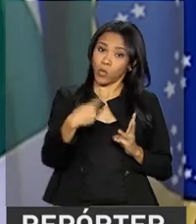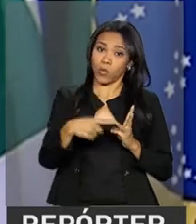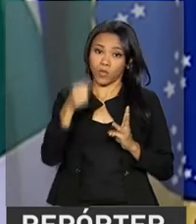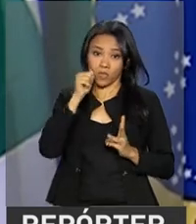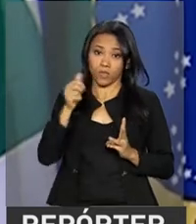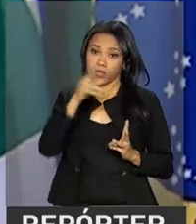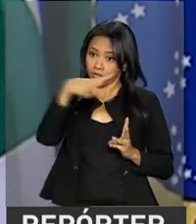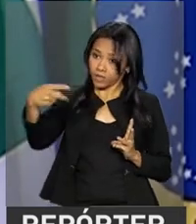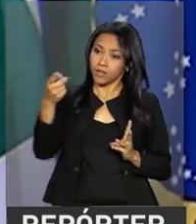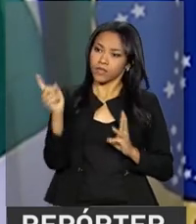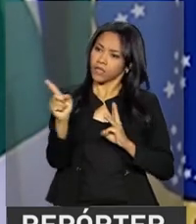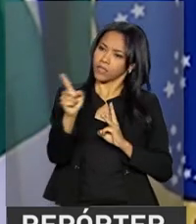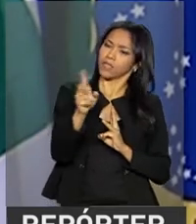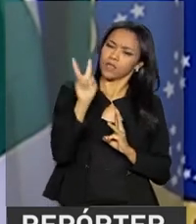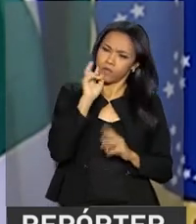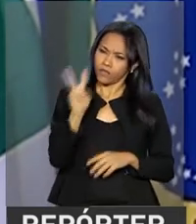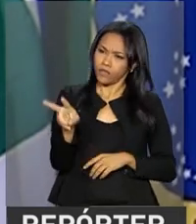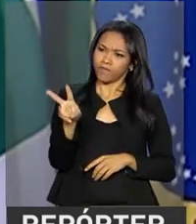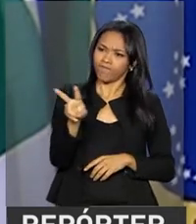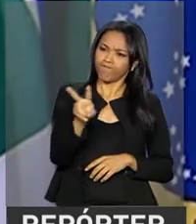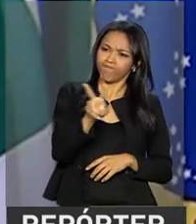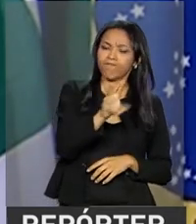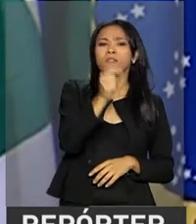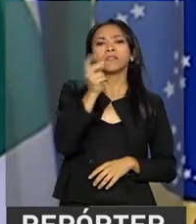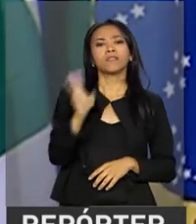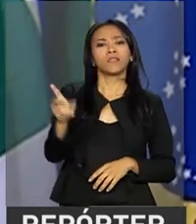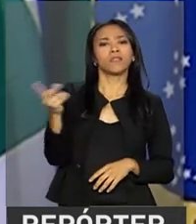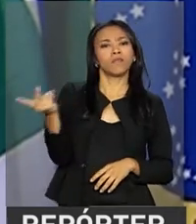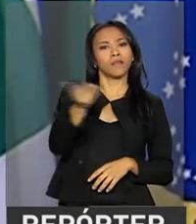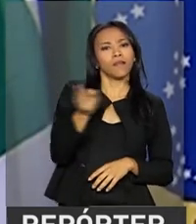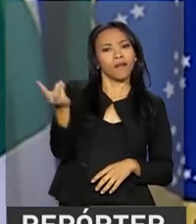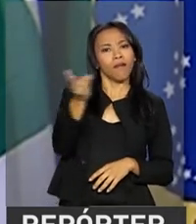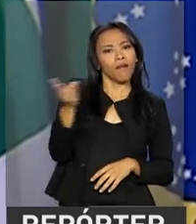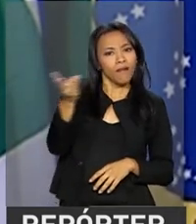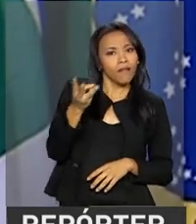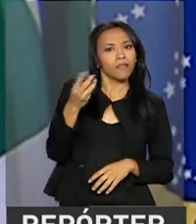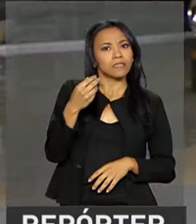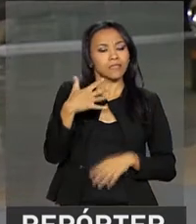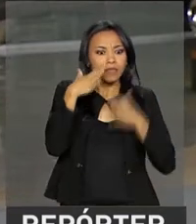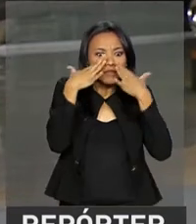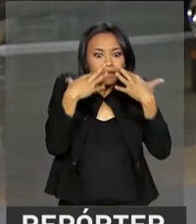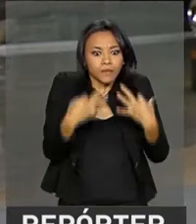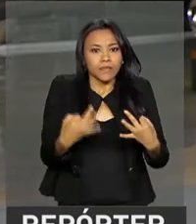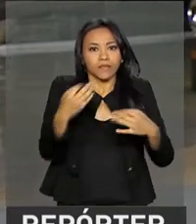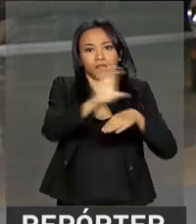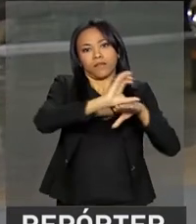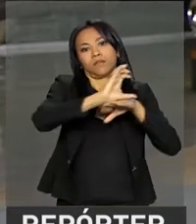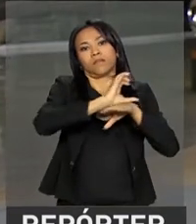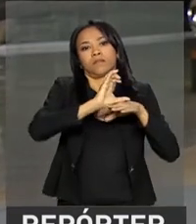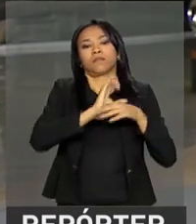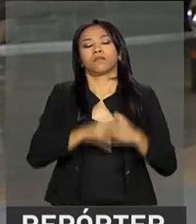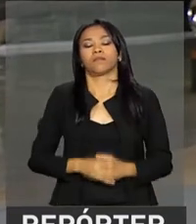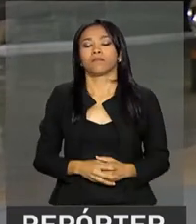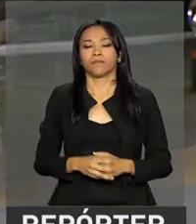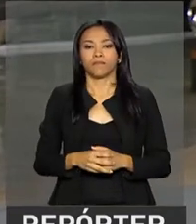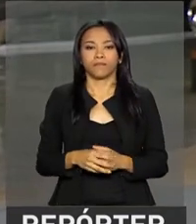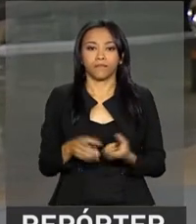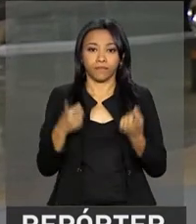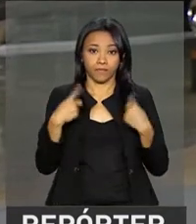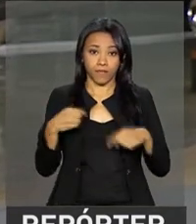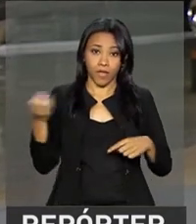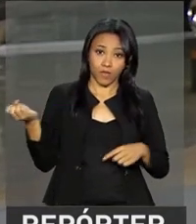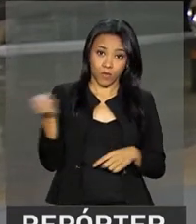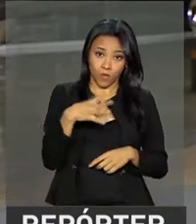sempre sempre percebi esta esse apreço pela constituição já a nova